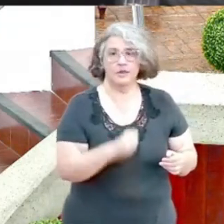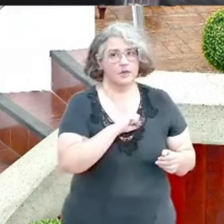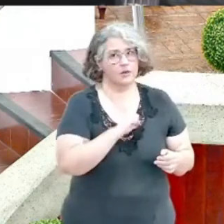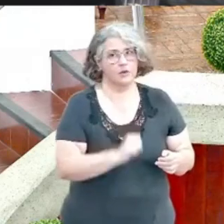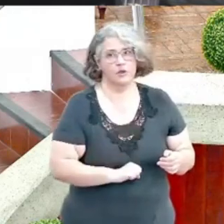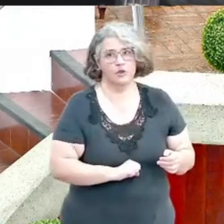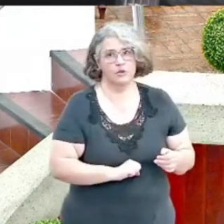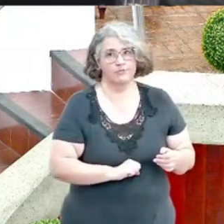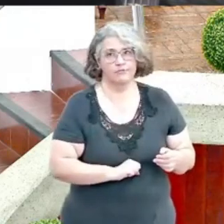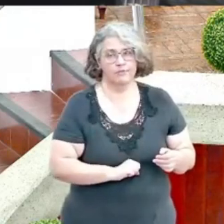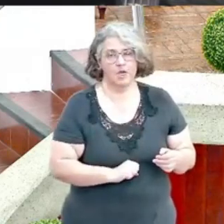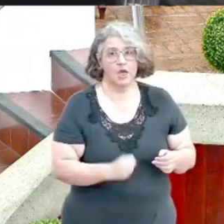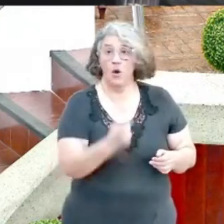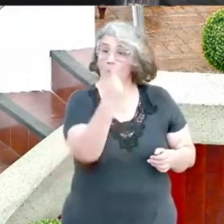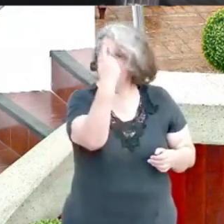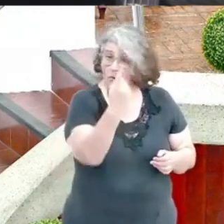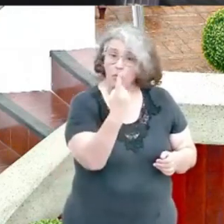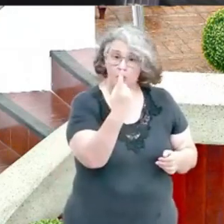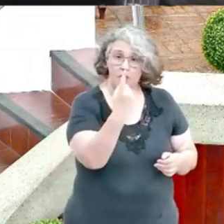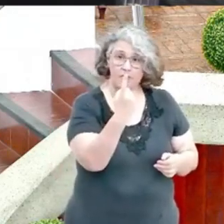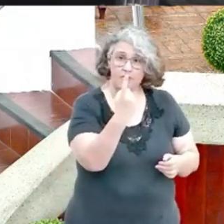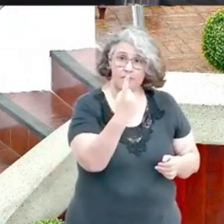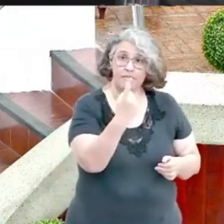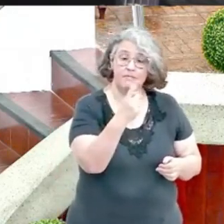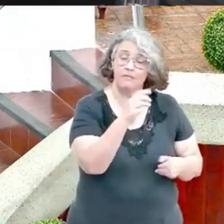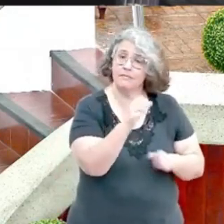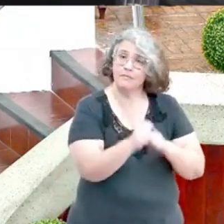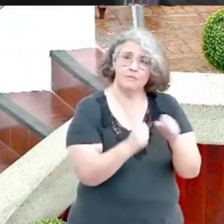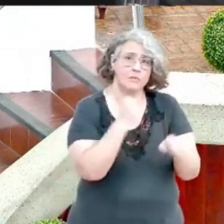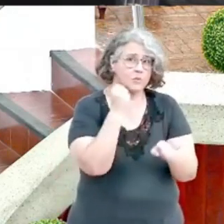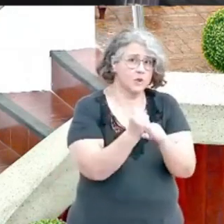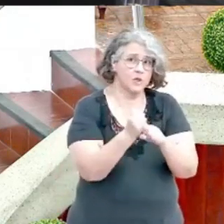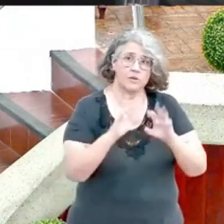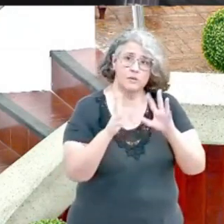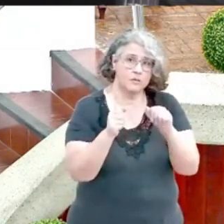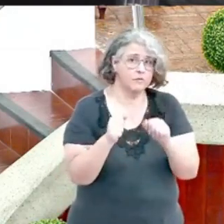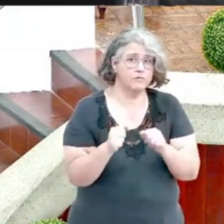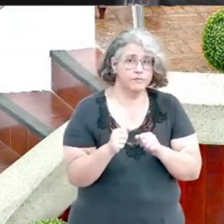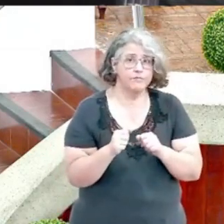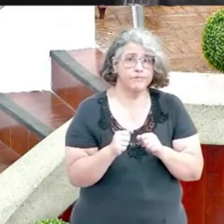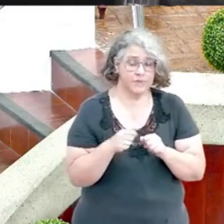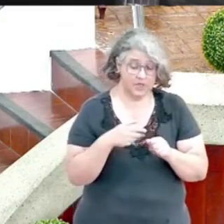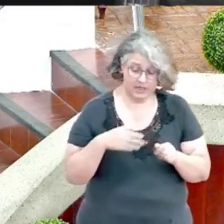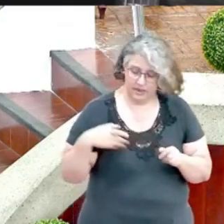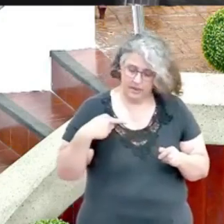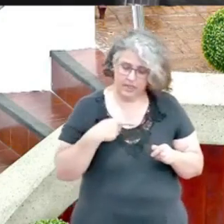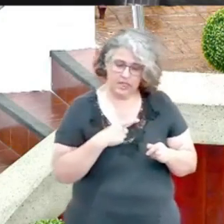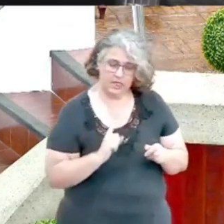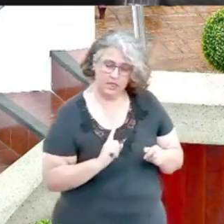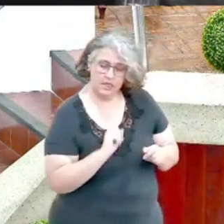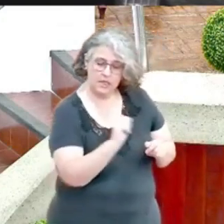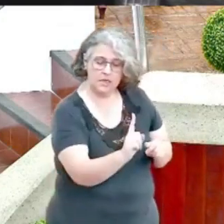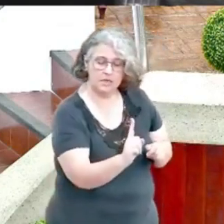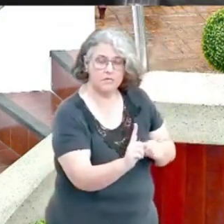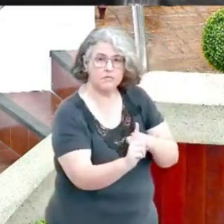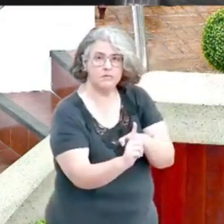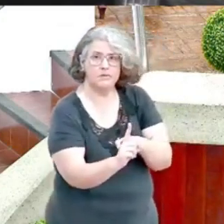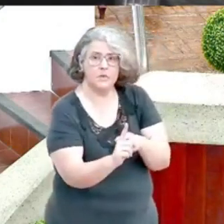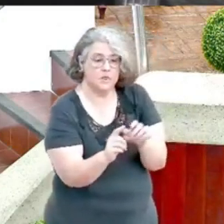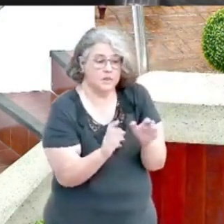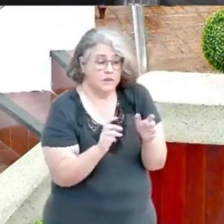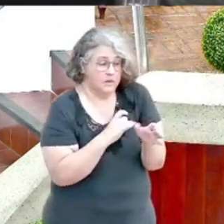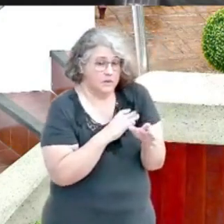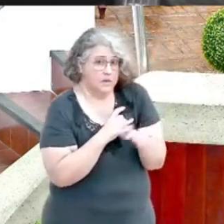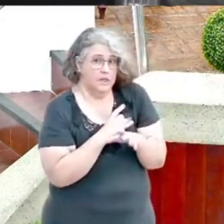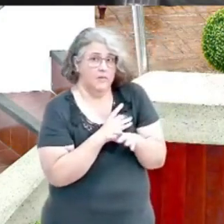no dia da expiação, no Yom Kippur. E ele entrava naquele lugar tremendo de medo, porque